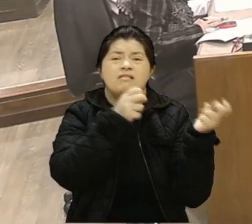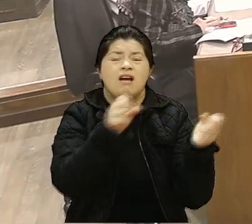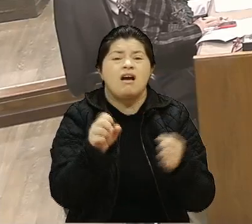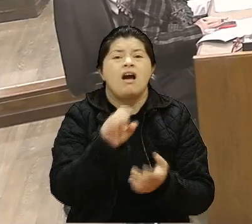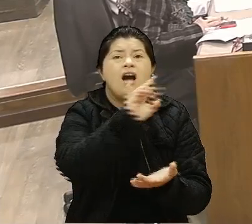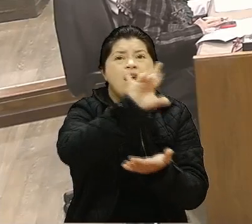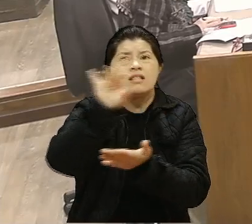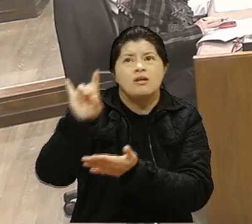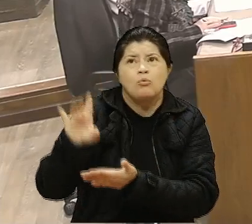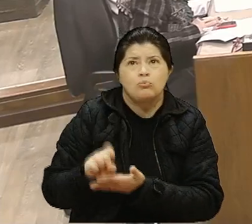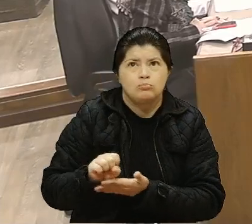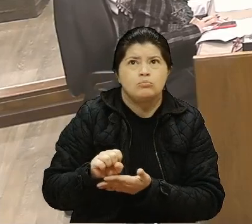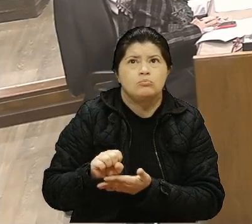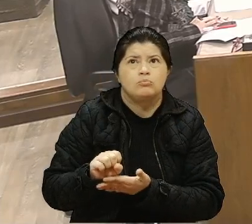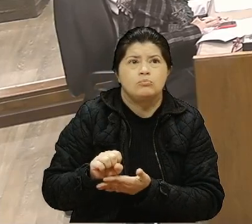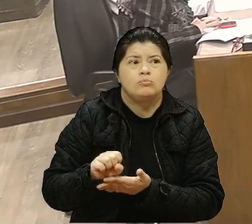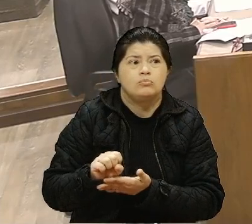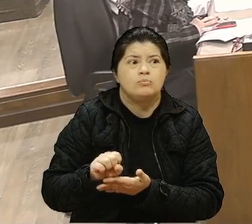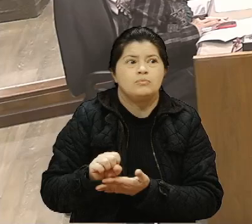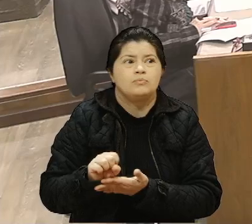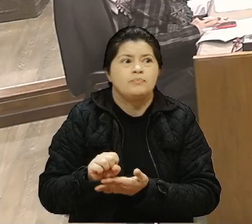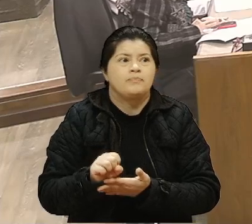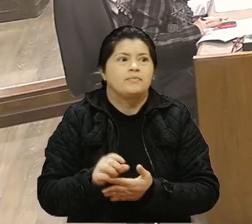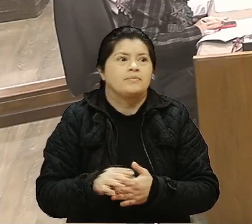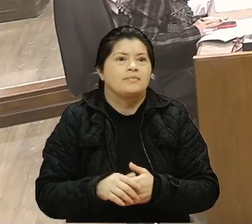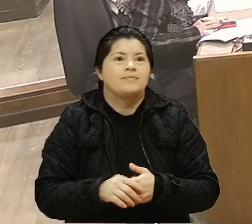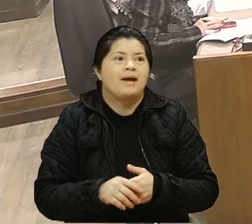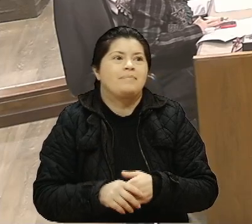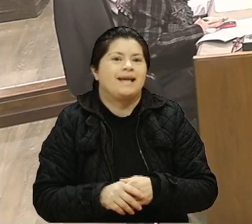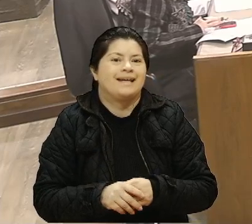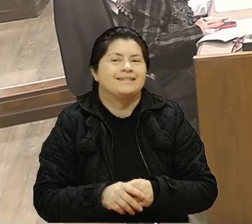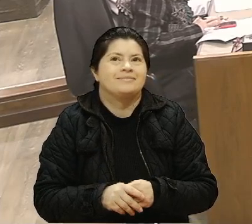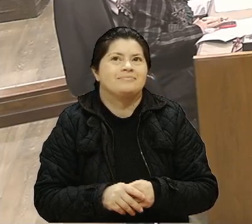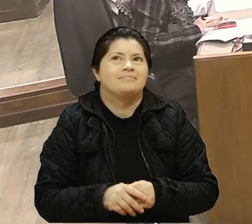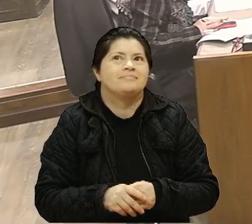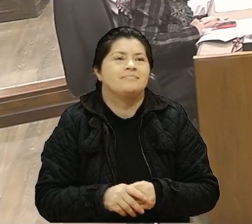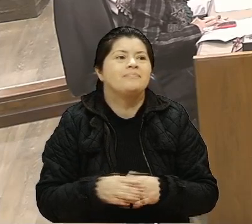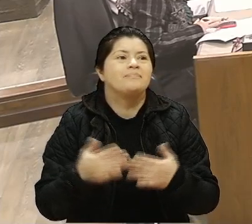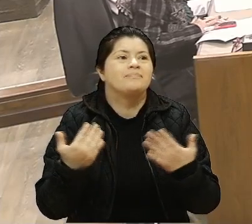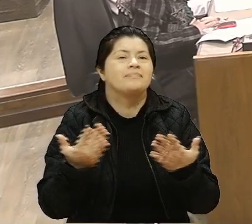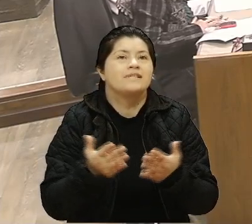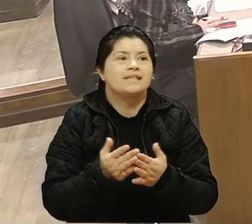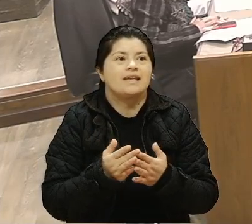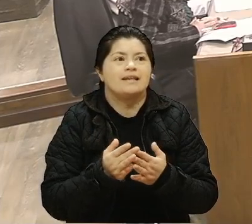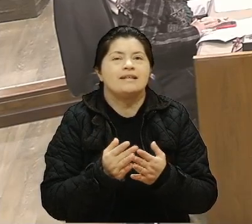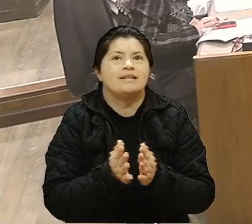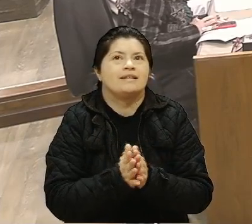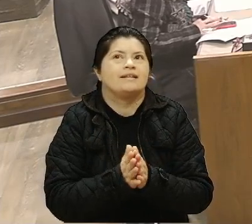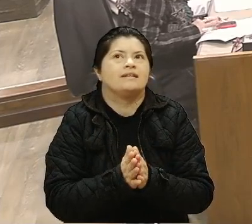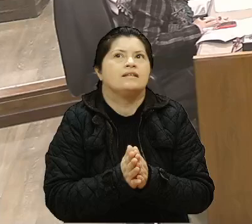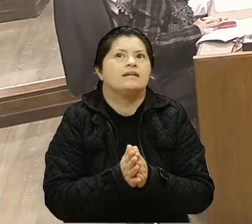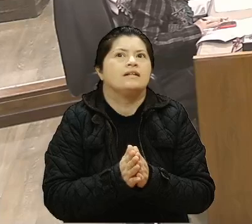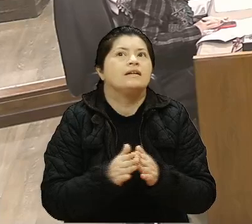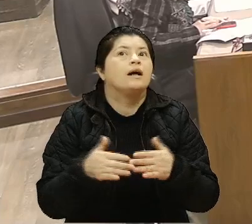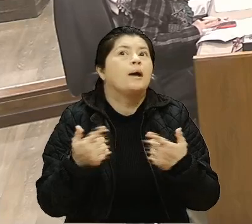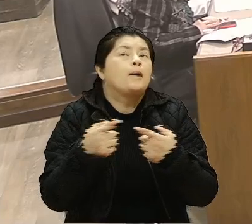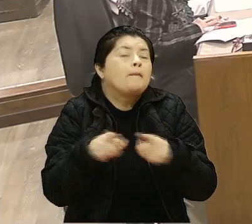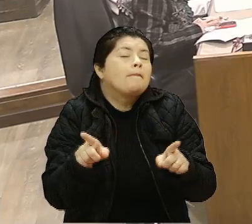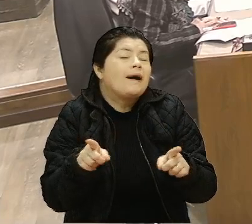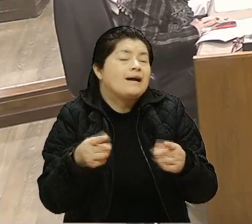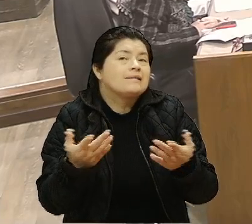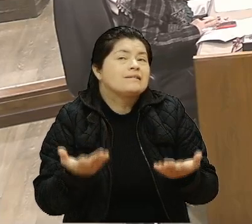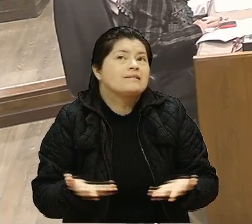colega, a gente concorda com uns, discorda com outros, mas o